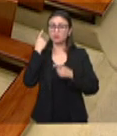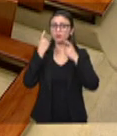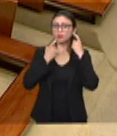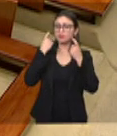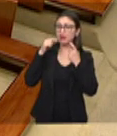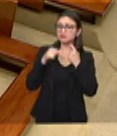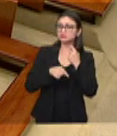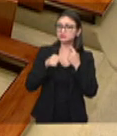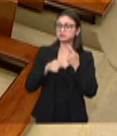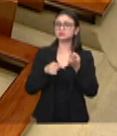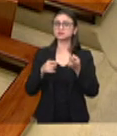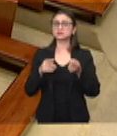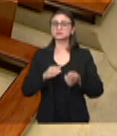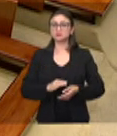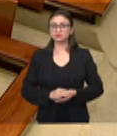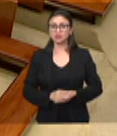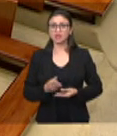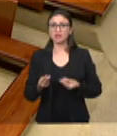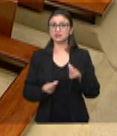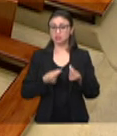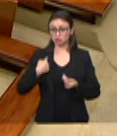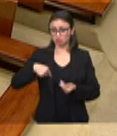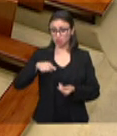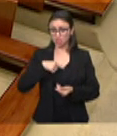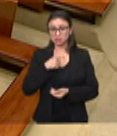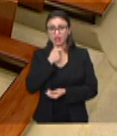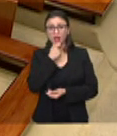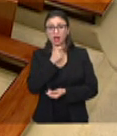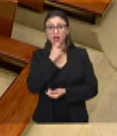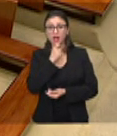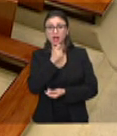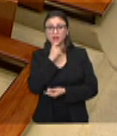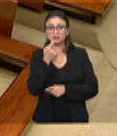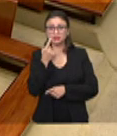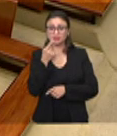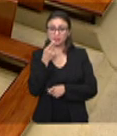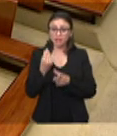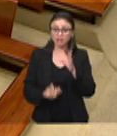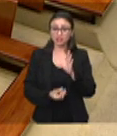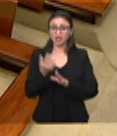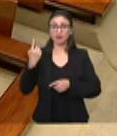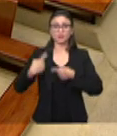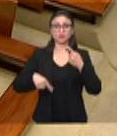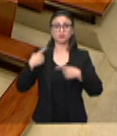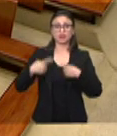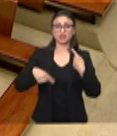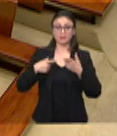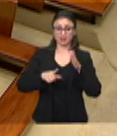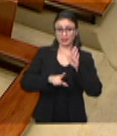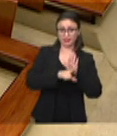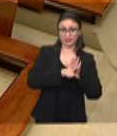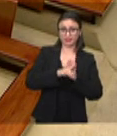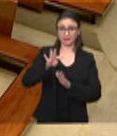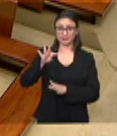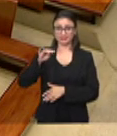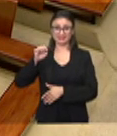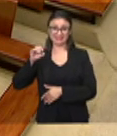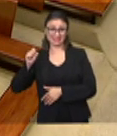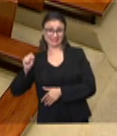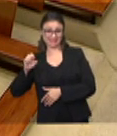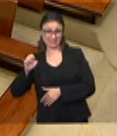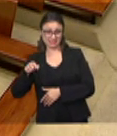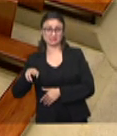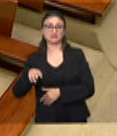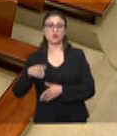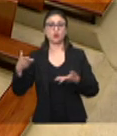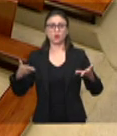preocupado em que nós não estabeleçamos um conflito entre a tese e a lei agora vigente. Quer dizer,